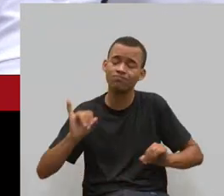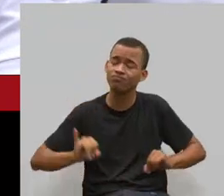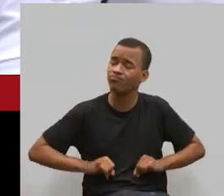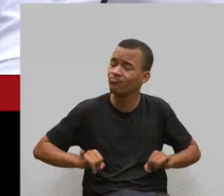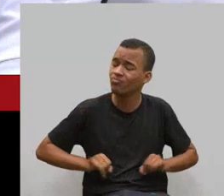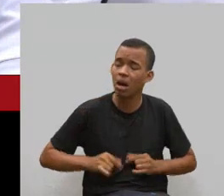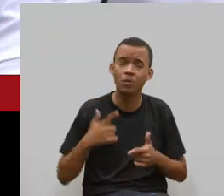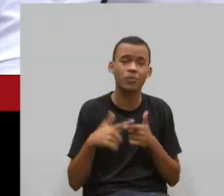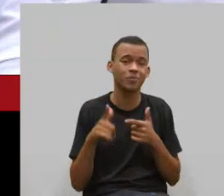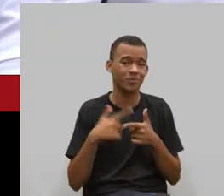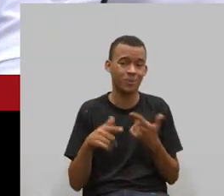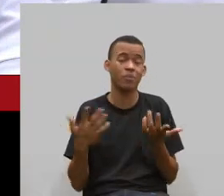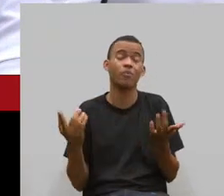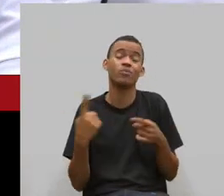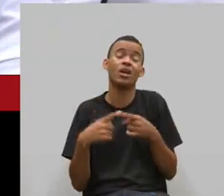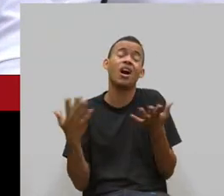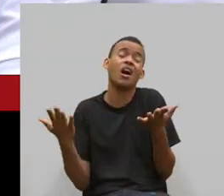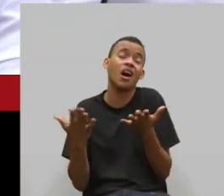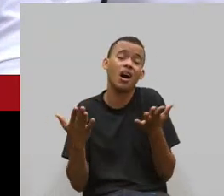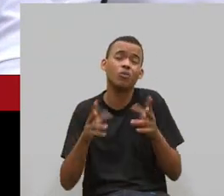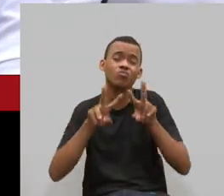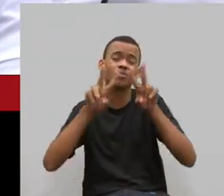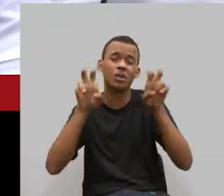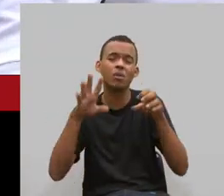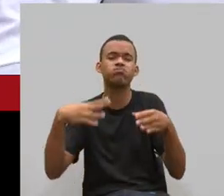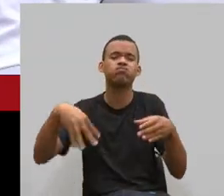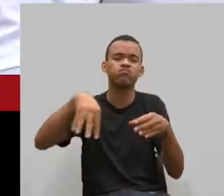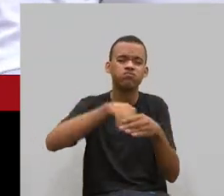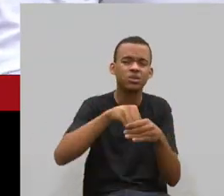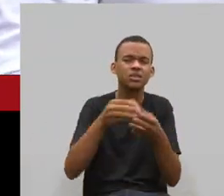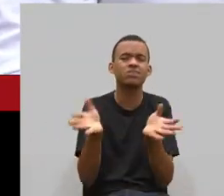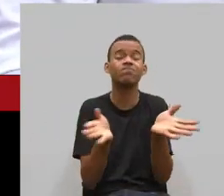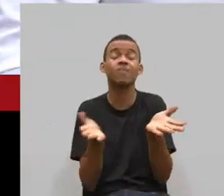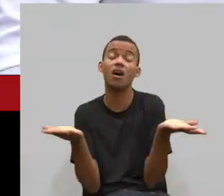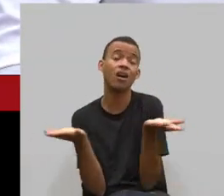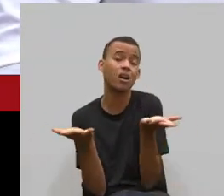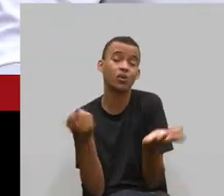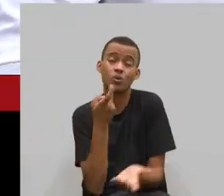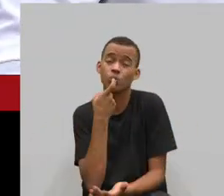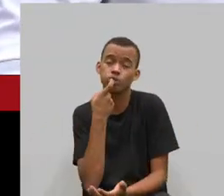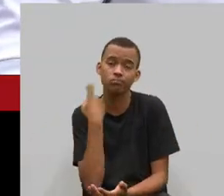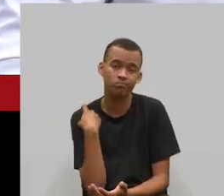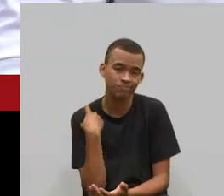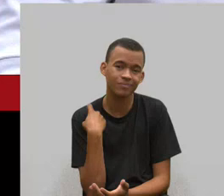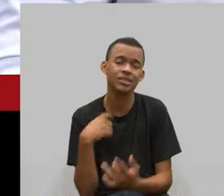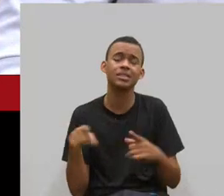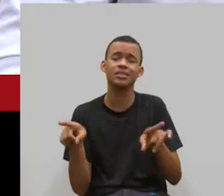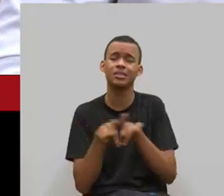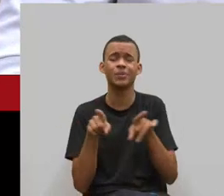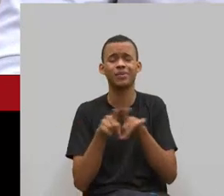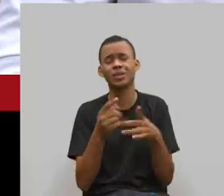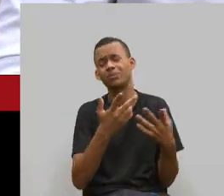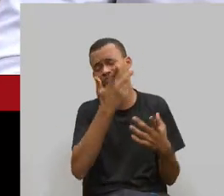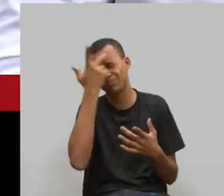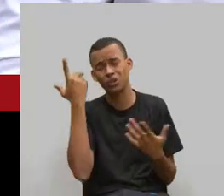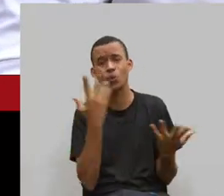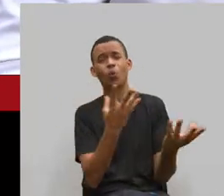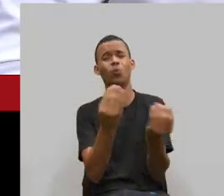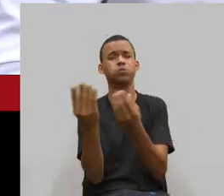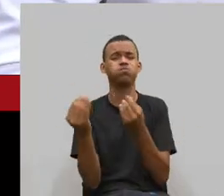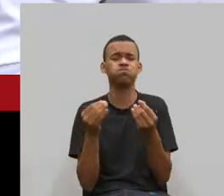que se fala em inclusão social agora que se fala em acessibilidade e as pessoas ainda tem essa grande dificuldade para encontrar